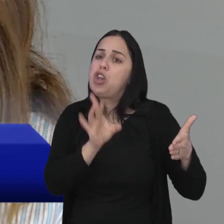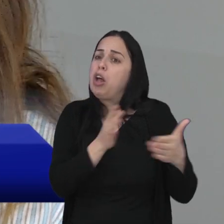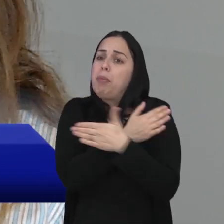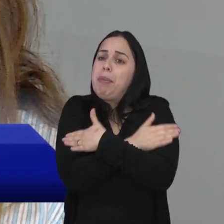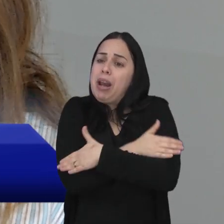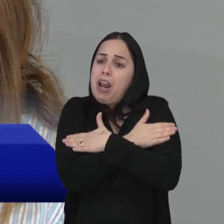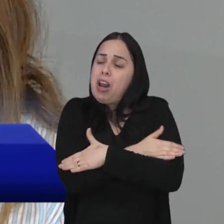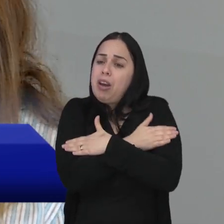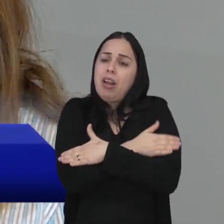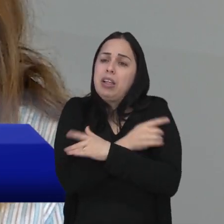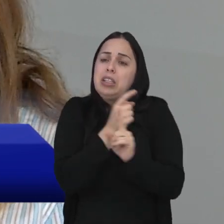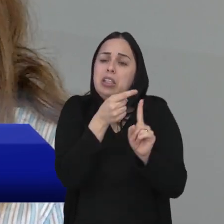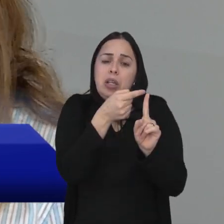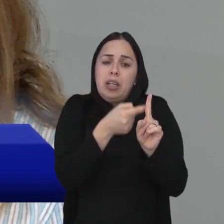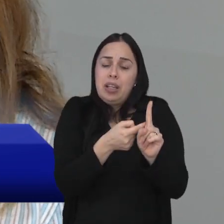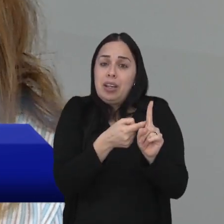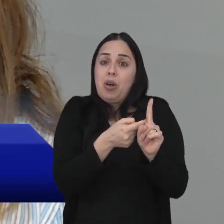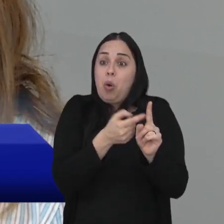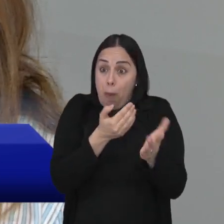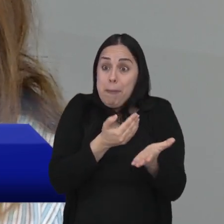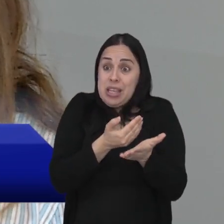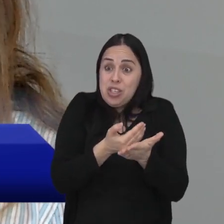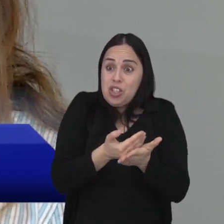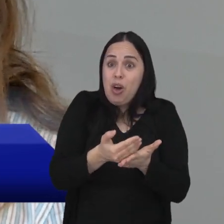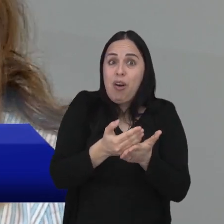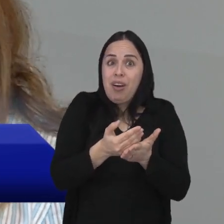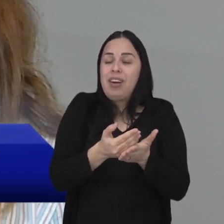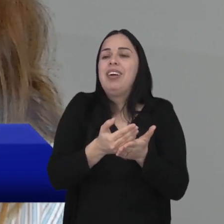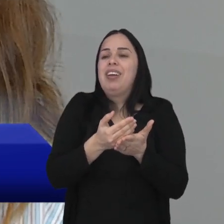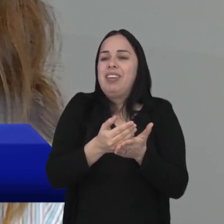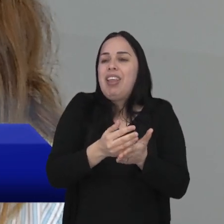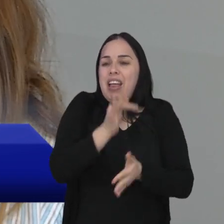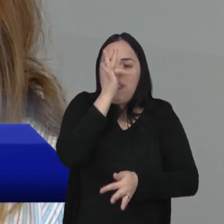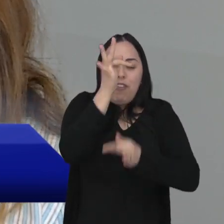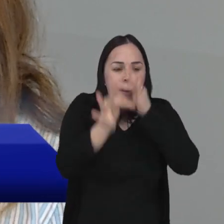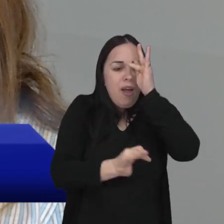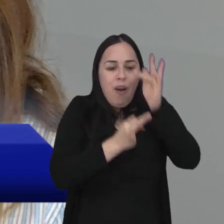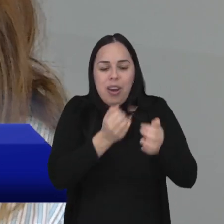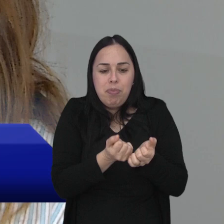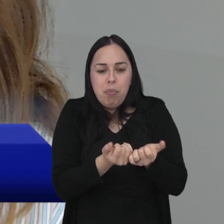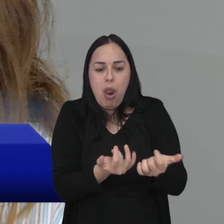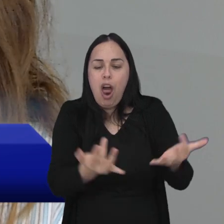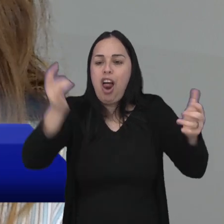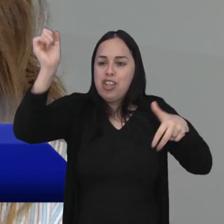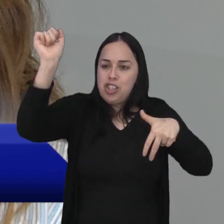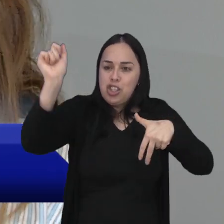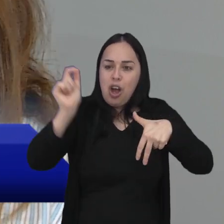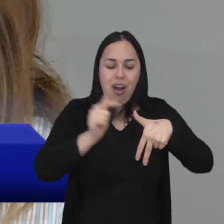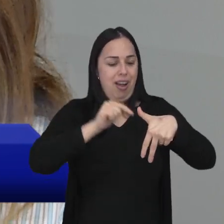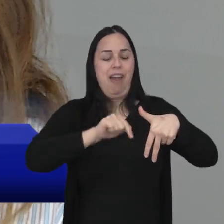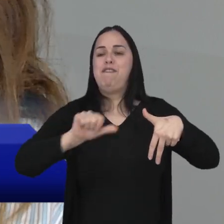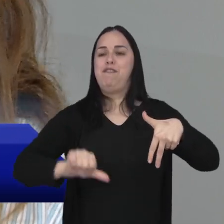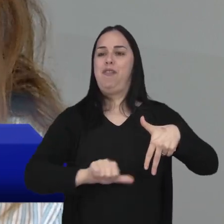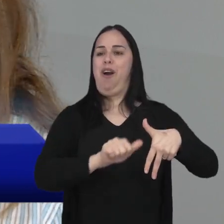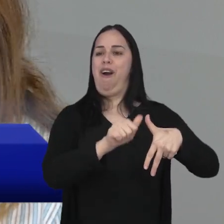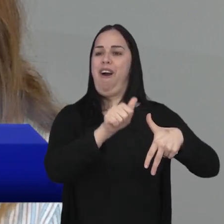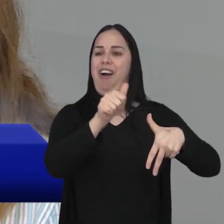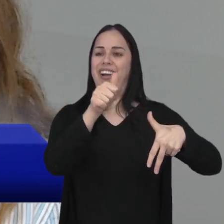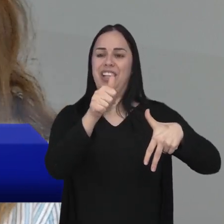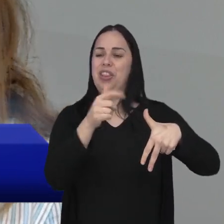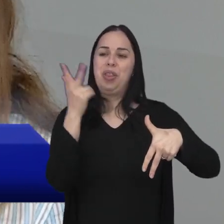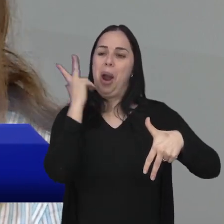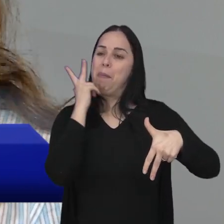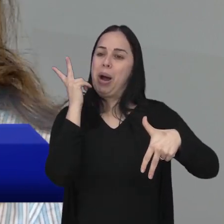dura o tempo, né, o período de frio. O inverno, terminou o inverno, começou a primavera, verão, ela costuma melhorar, né, a pessoa volta a